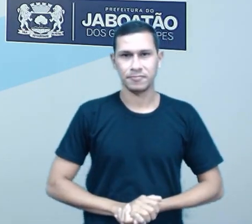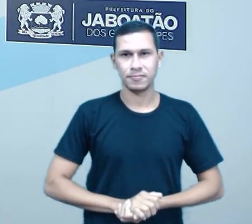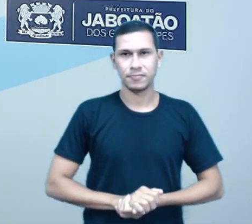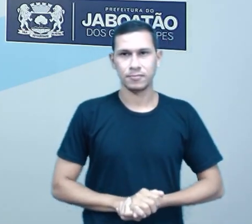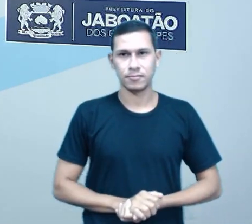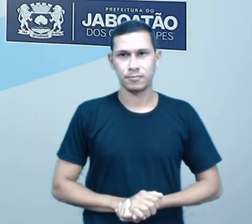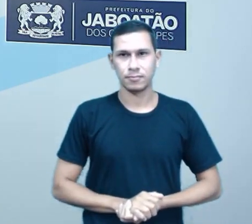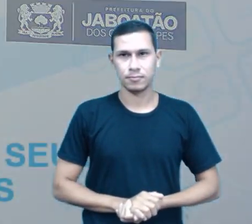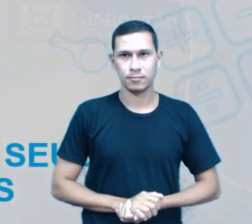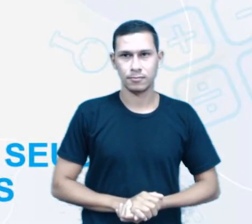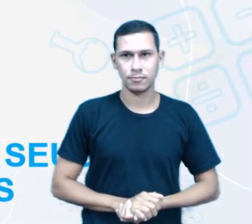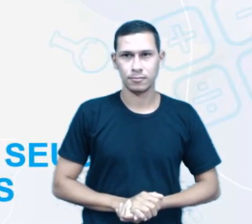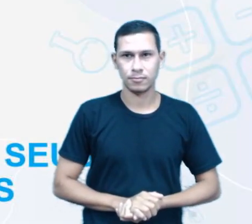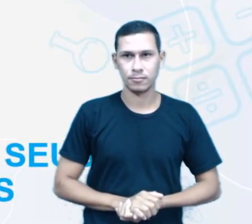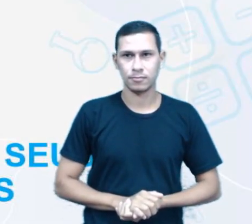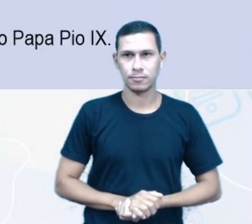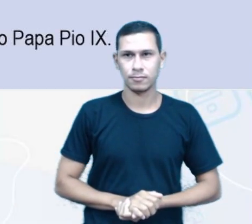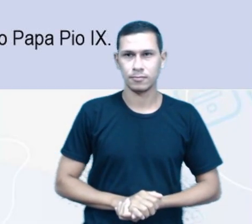Vejam,